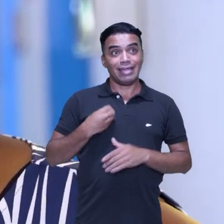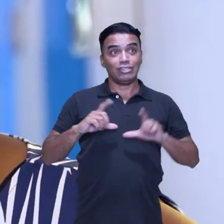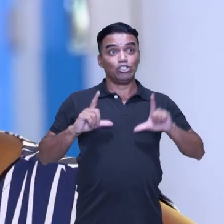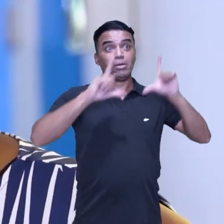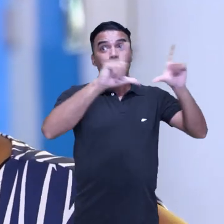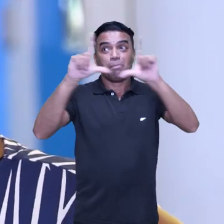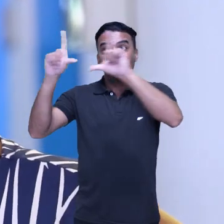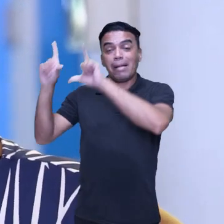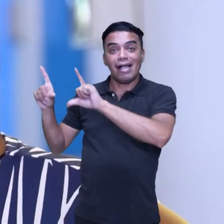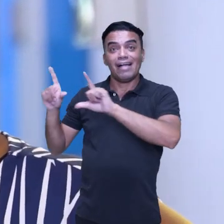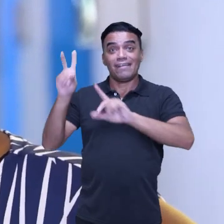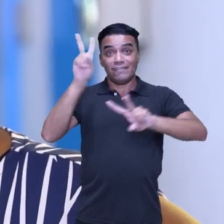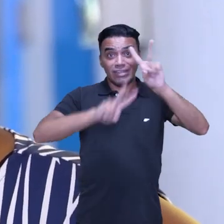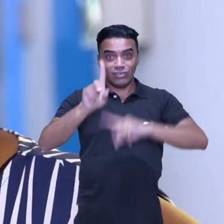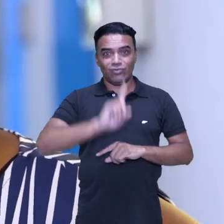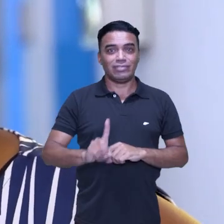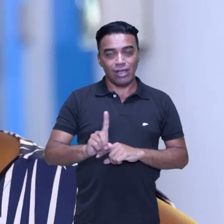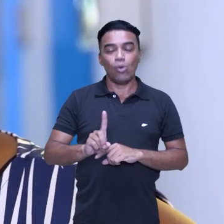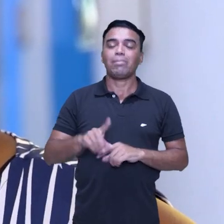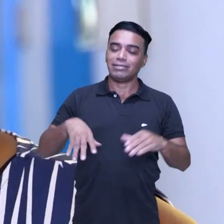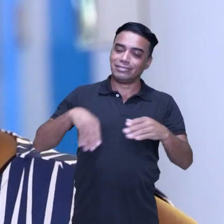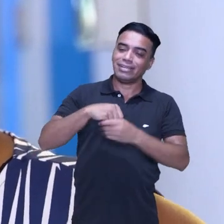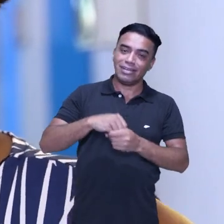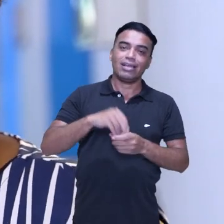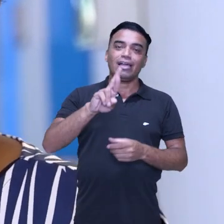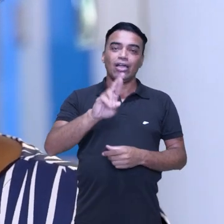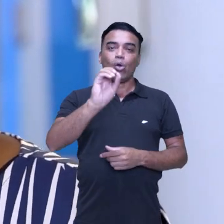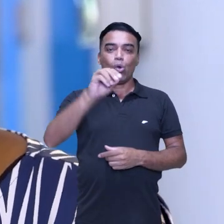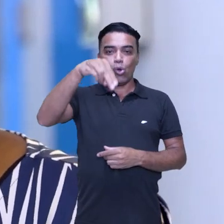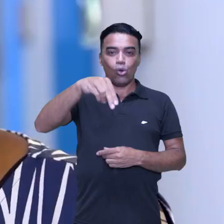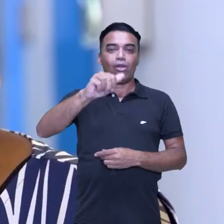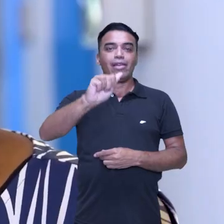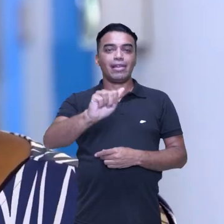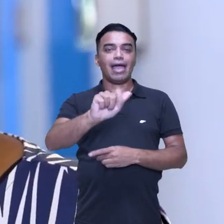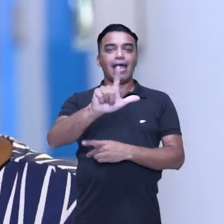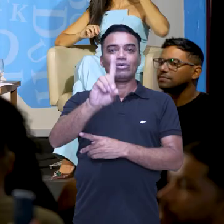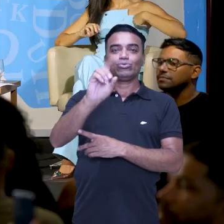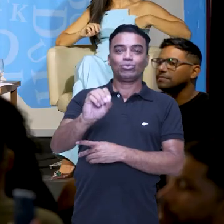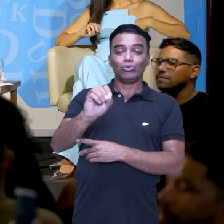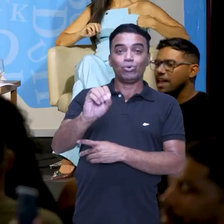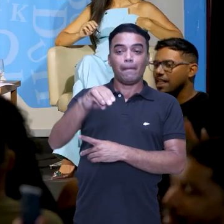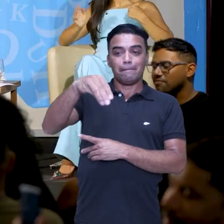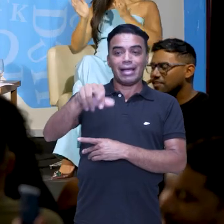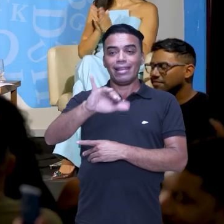invisível, mas por fazer parte do Ronaldo e da Marília, que para mim não são invisíveis.